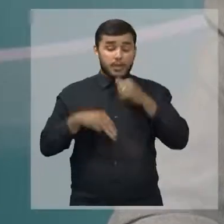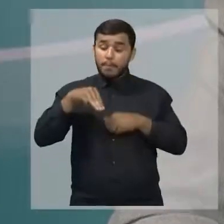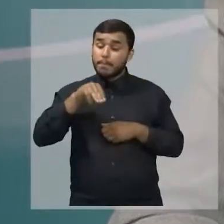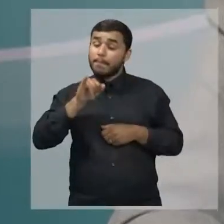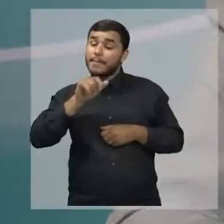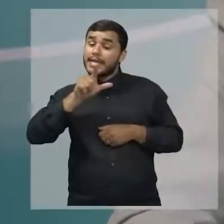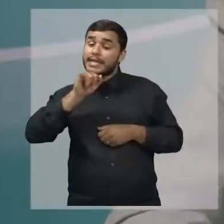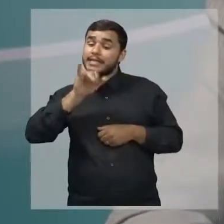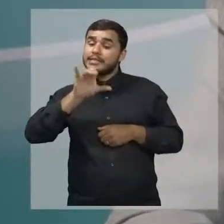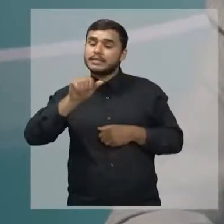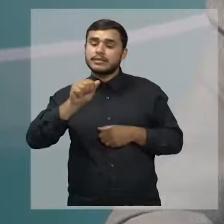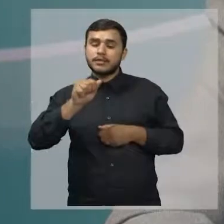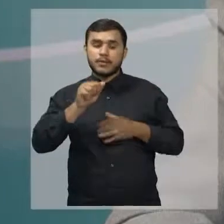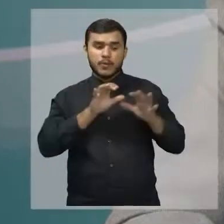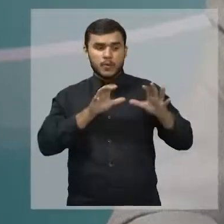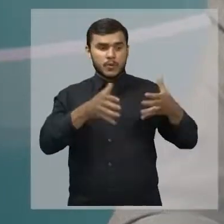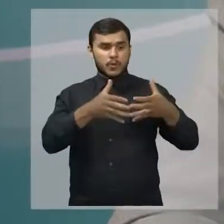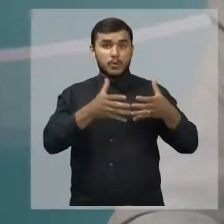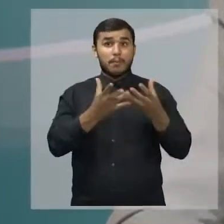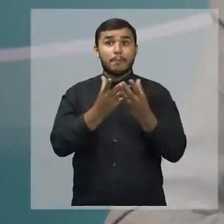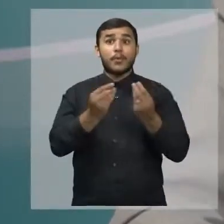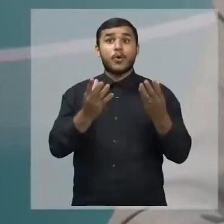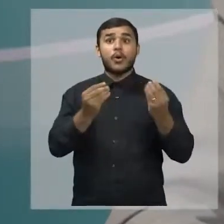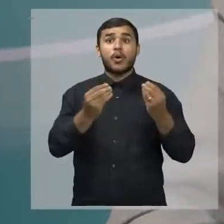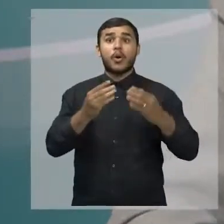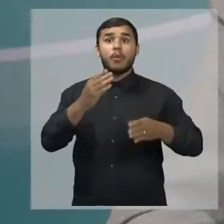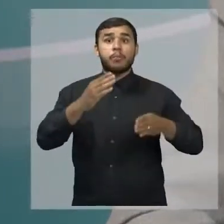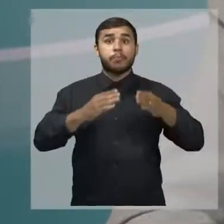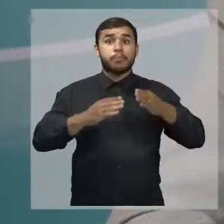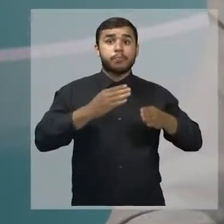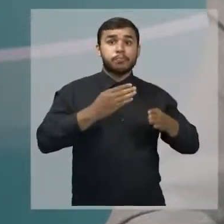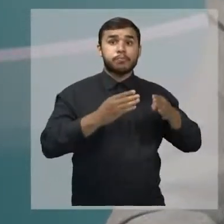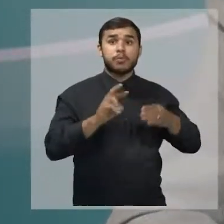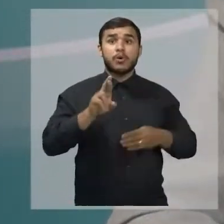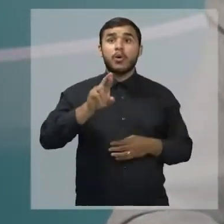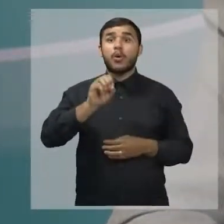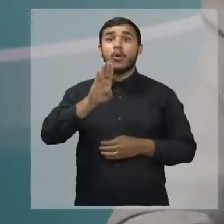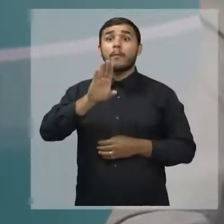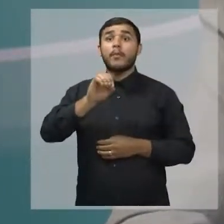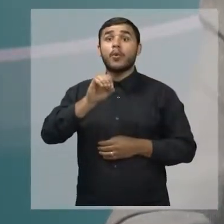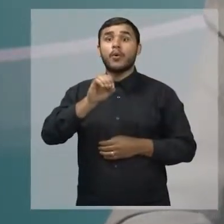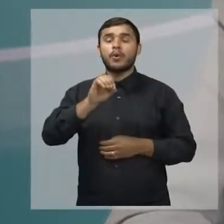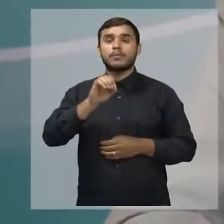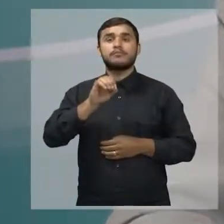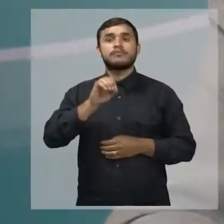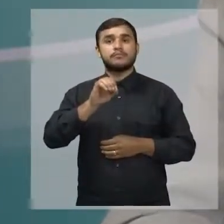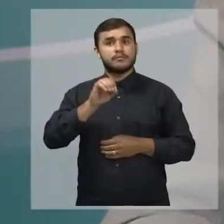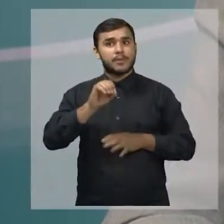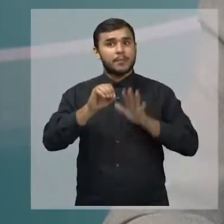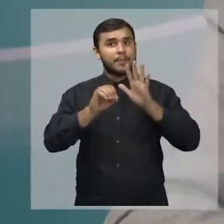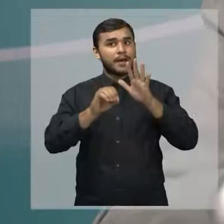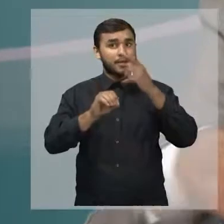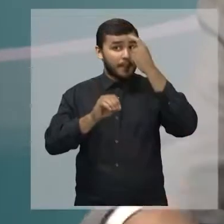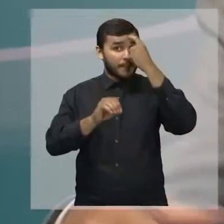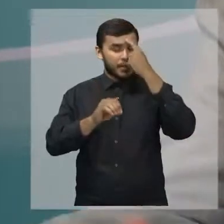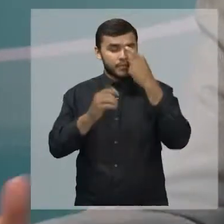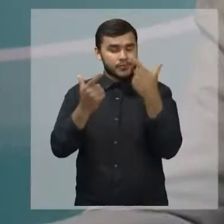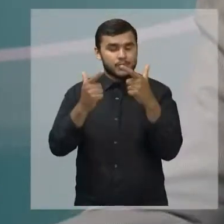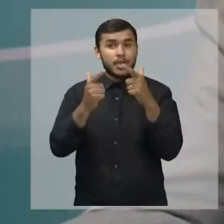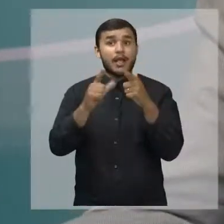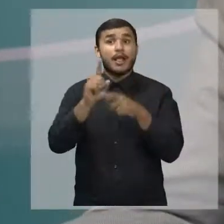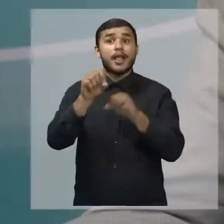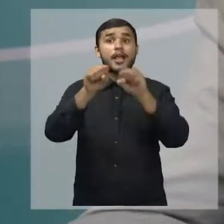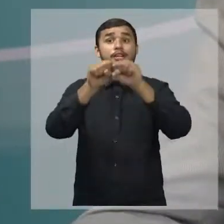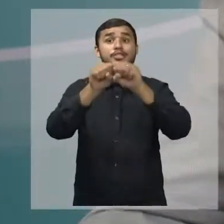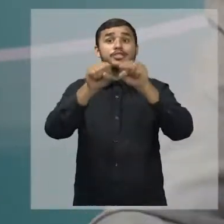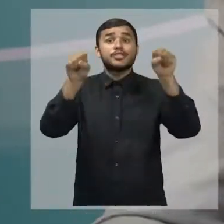tem um contingente de robôs, né? Se fosse a opinião de pessoas, é um negócio muito, muito válido. Se as pessoas estão